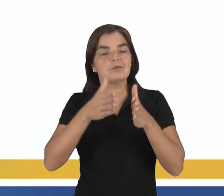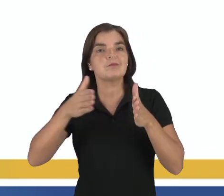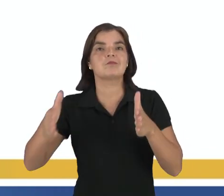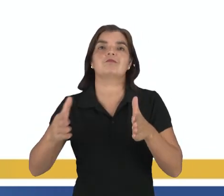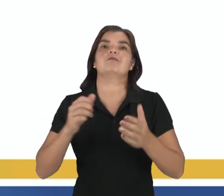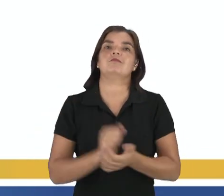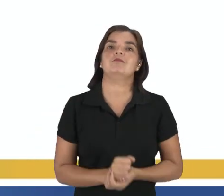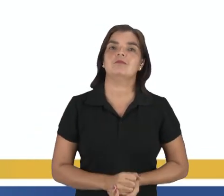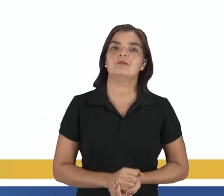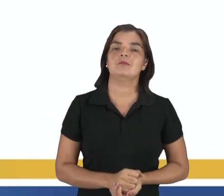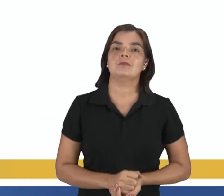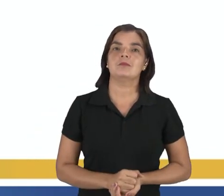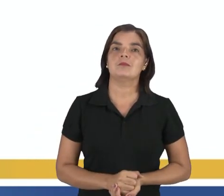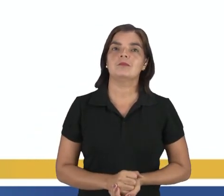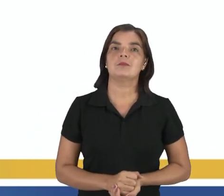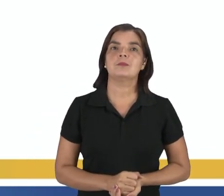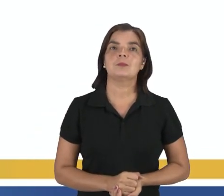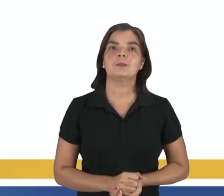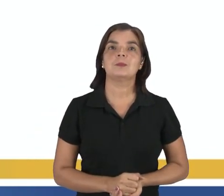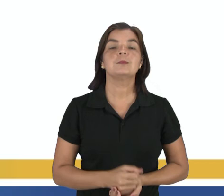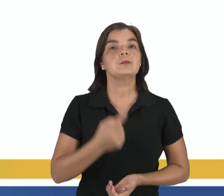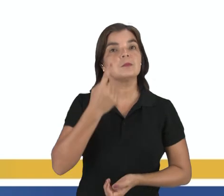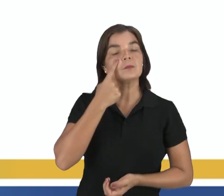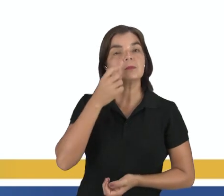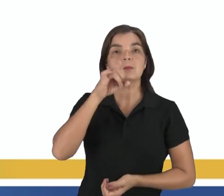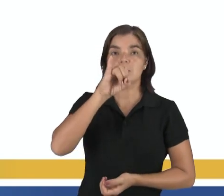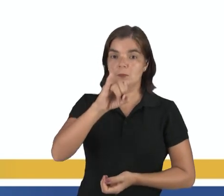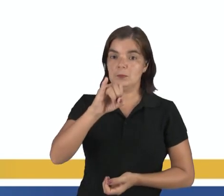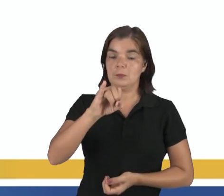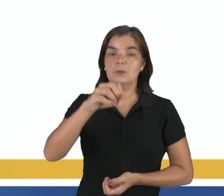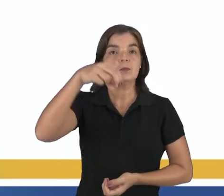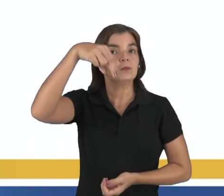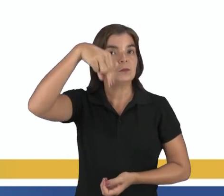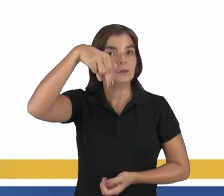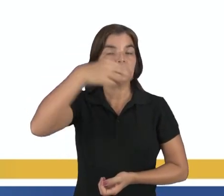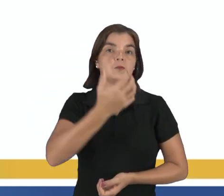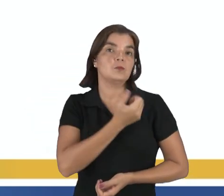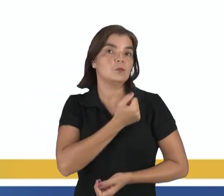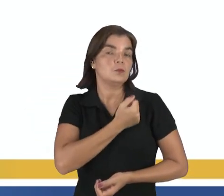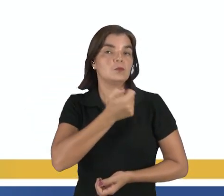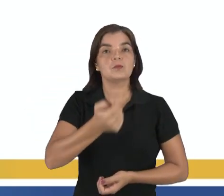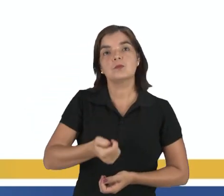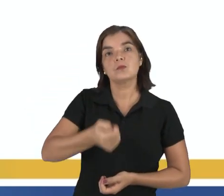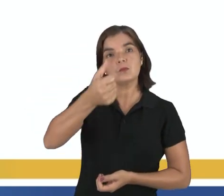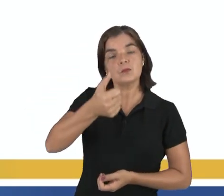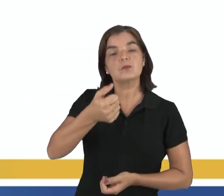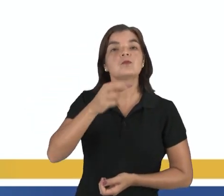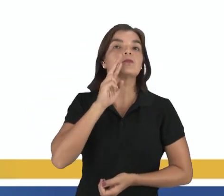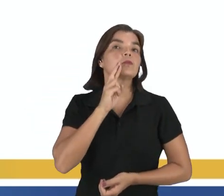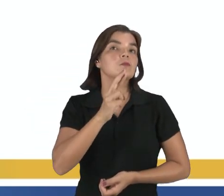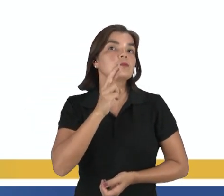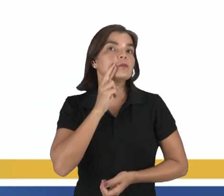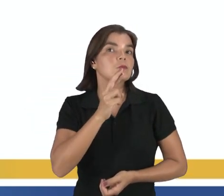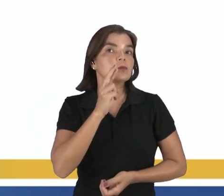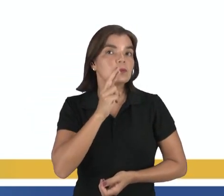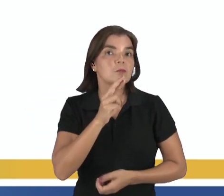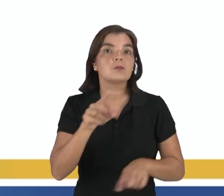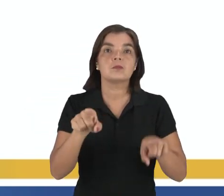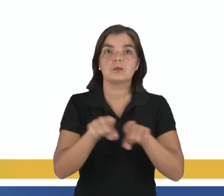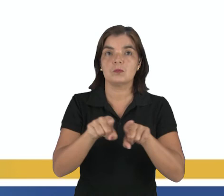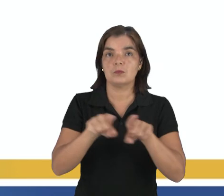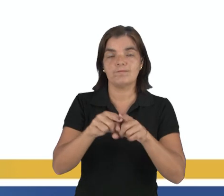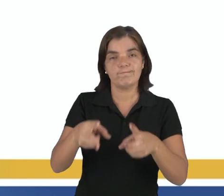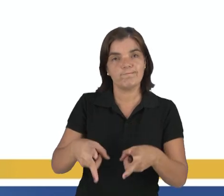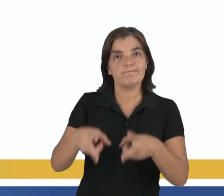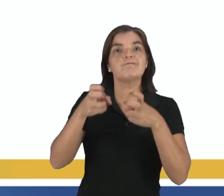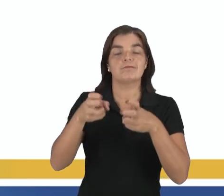há dentre essas potências. Então, se o N é o número de moeda, o número do resultado dado, que vocês